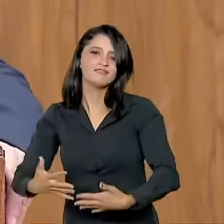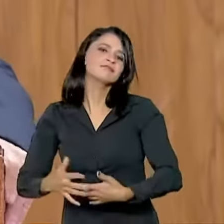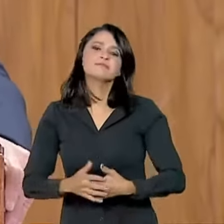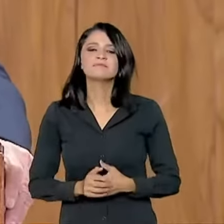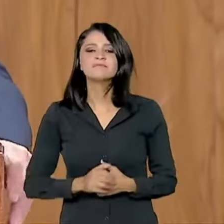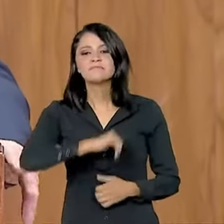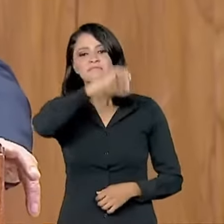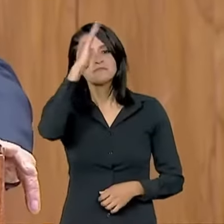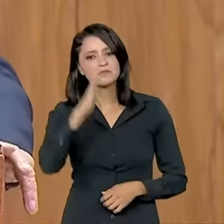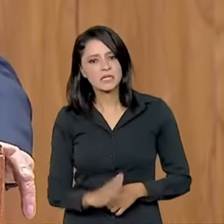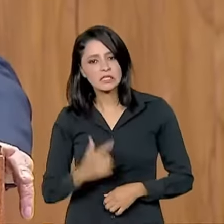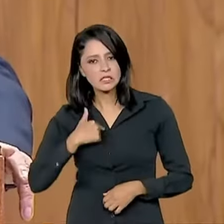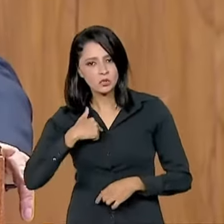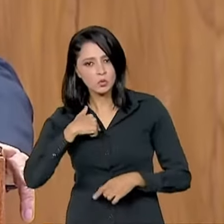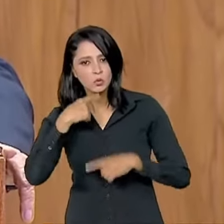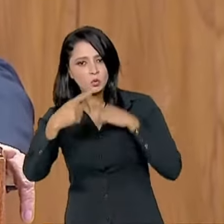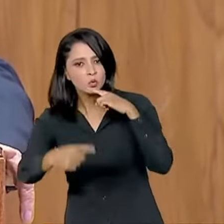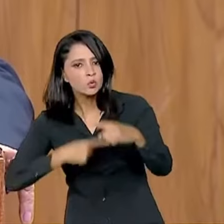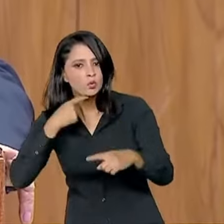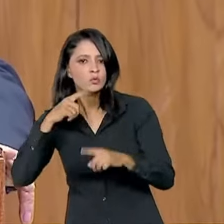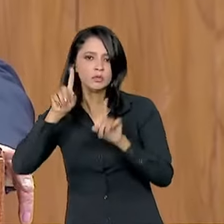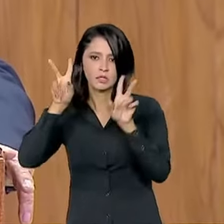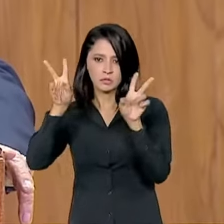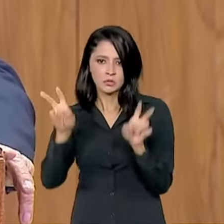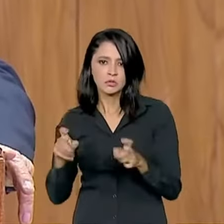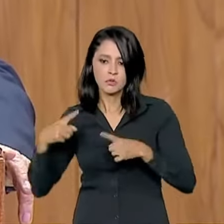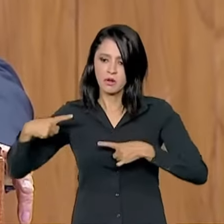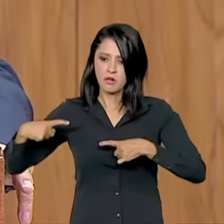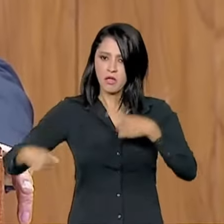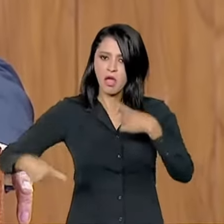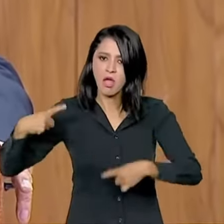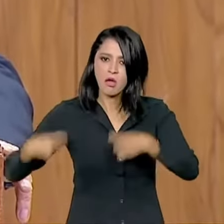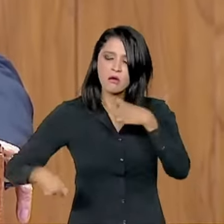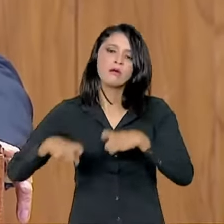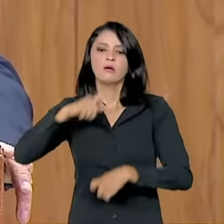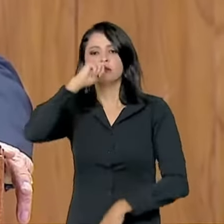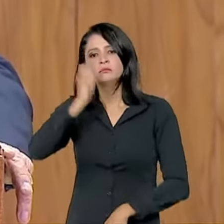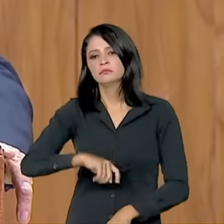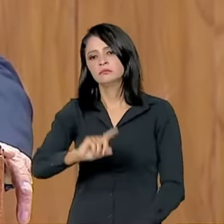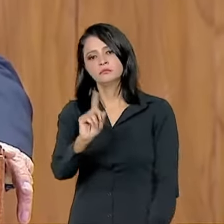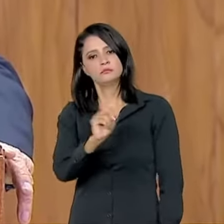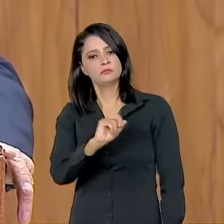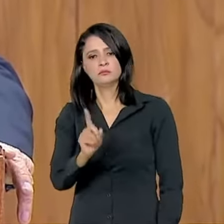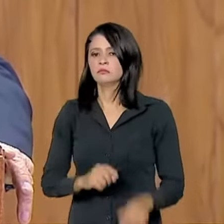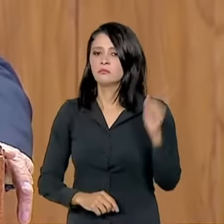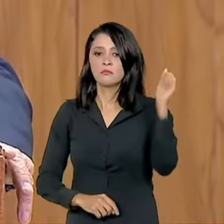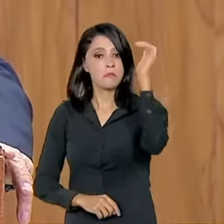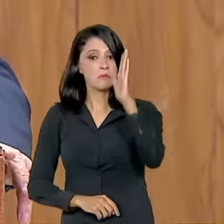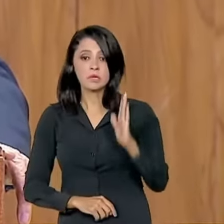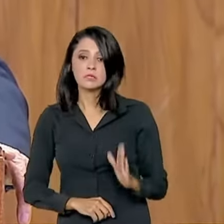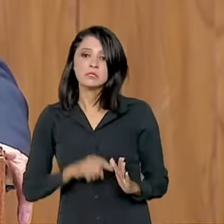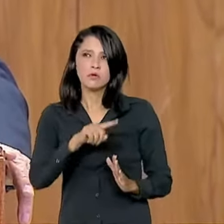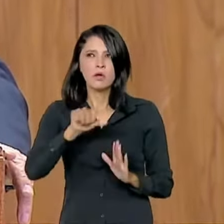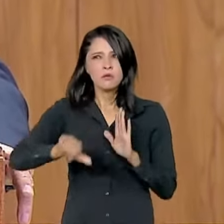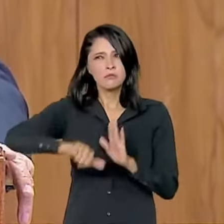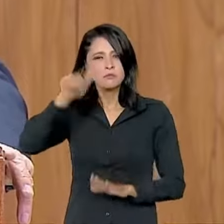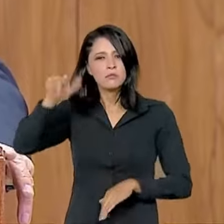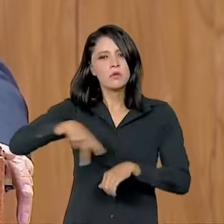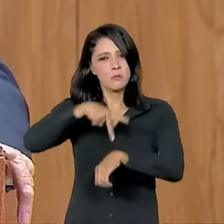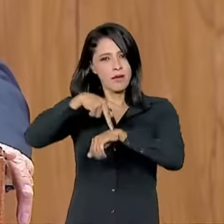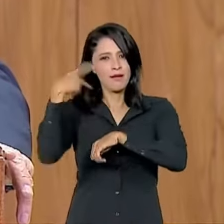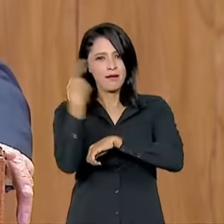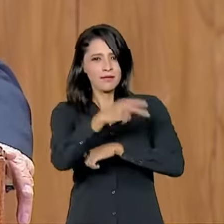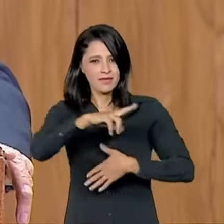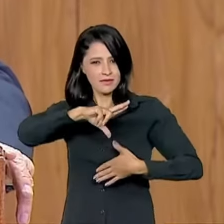Brasil nunca teve dúvida com relação à guerra da Ucrânia. O Brasil foi o primeiro país da